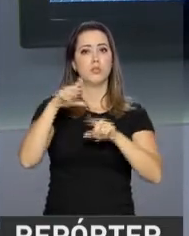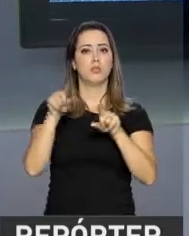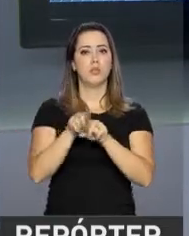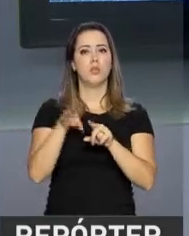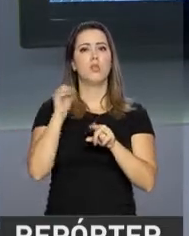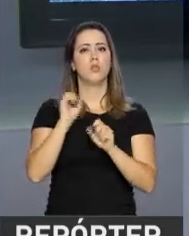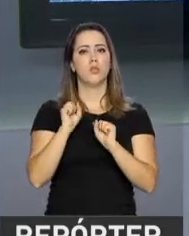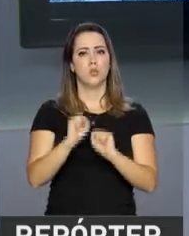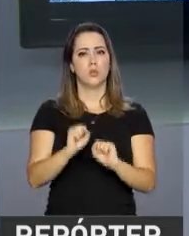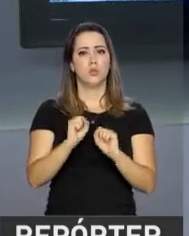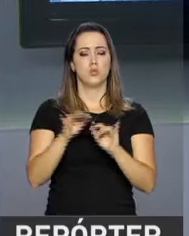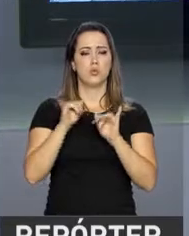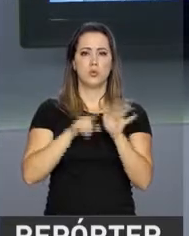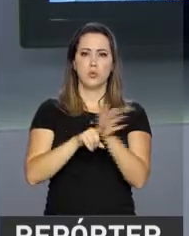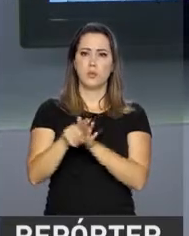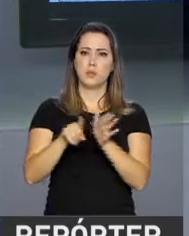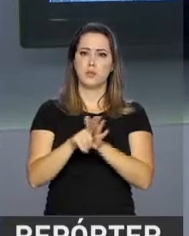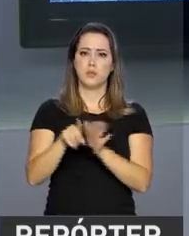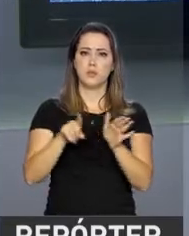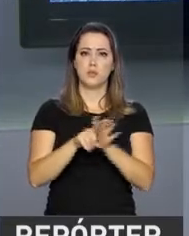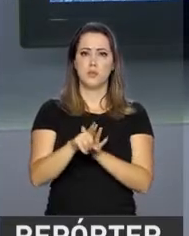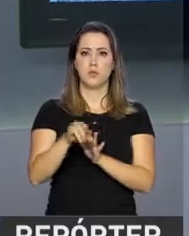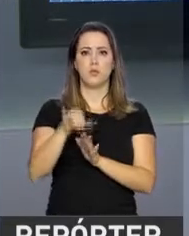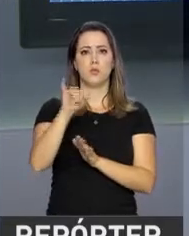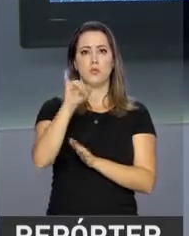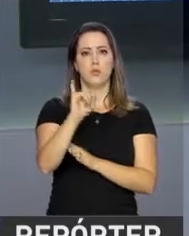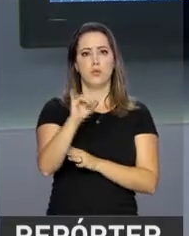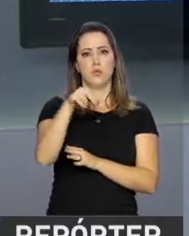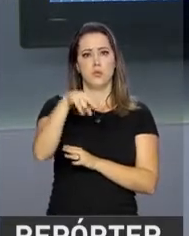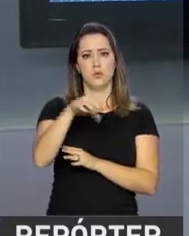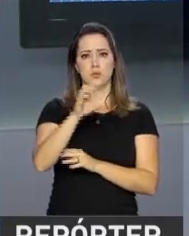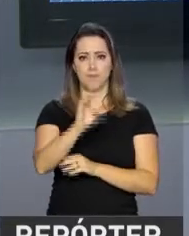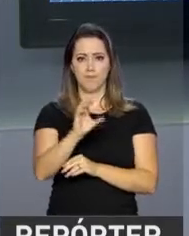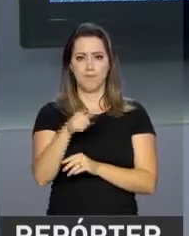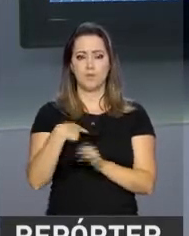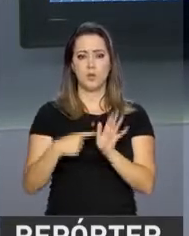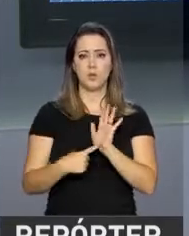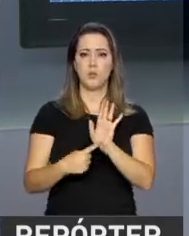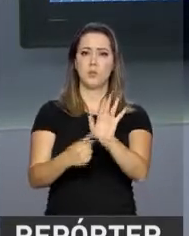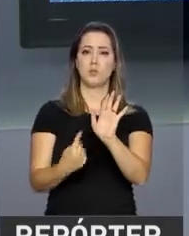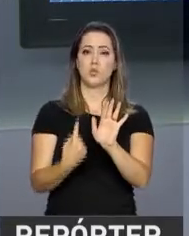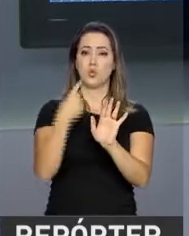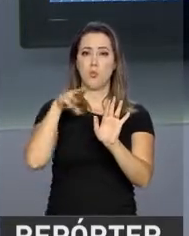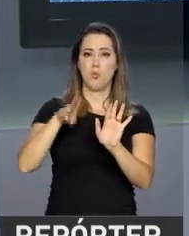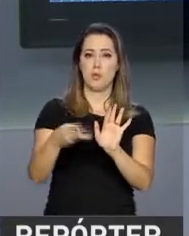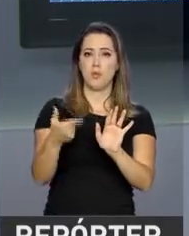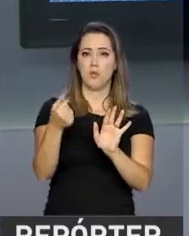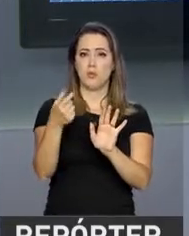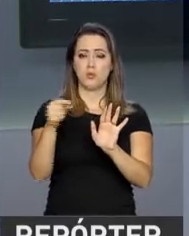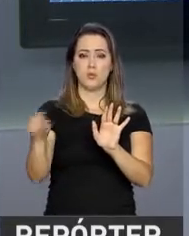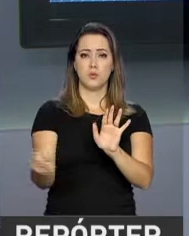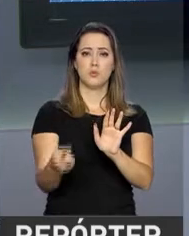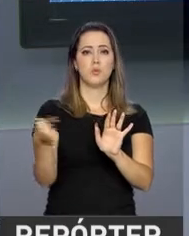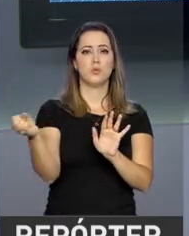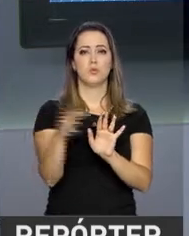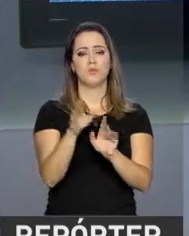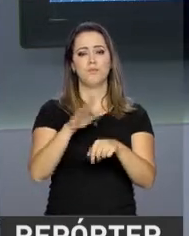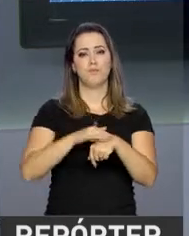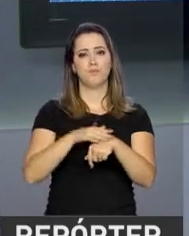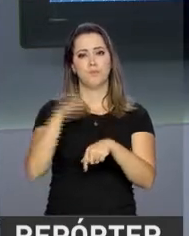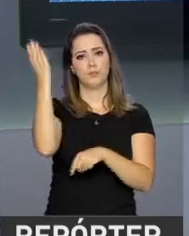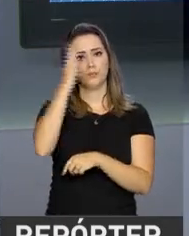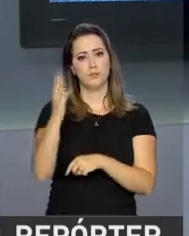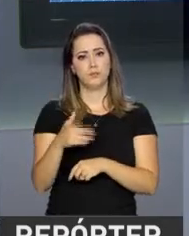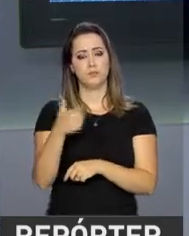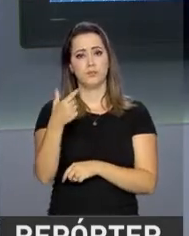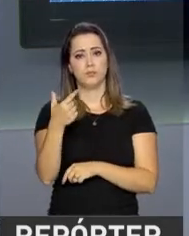uma pesquisa divulgada hoje pelo instituto nacional do câncer que aponta mais de um milhão e duzentos mil novos casos da doença no brasil